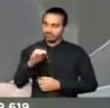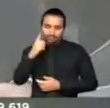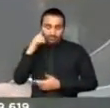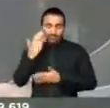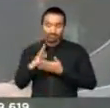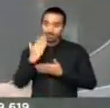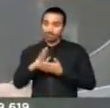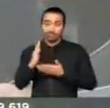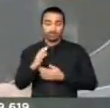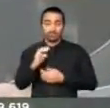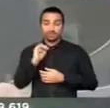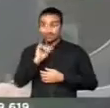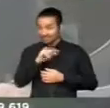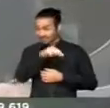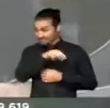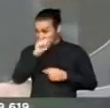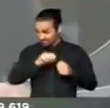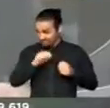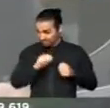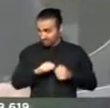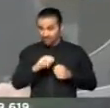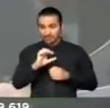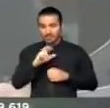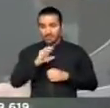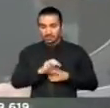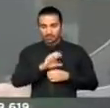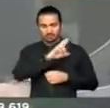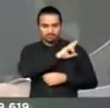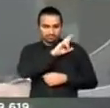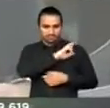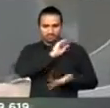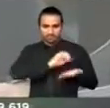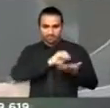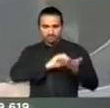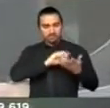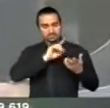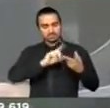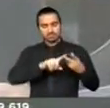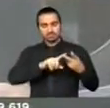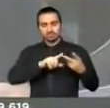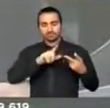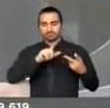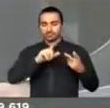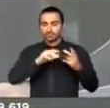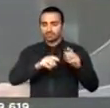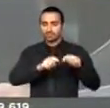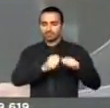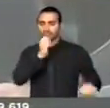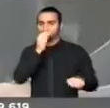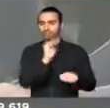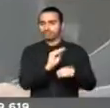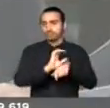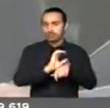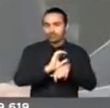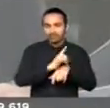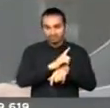Se cometeu o crime de responsabilidade, se rasgou nossa LRF, se rasgou nossa